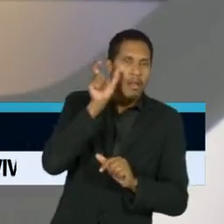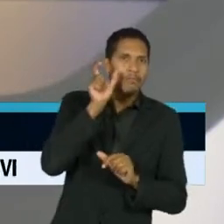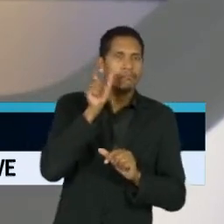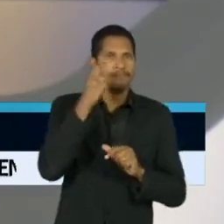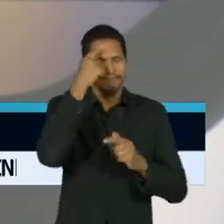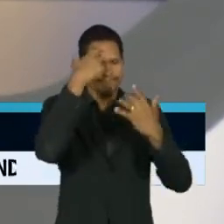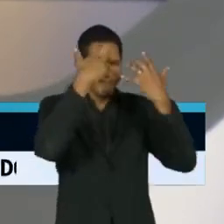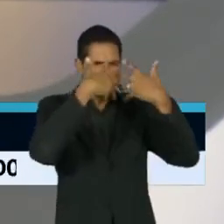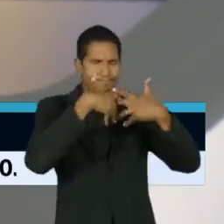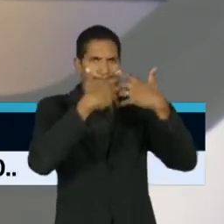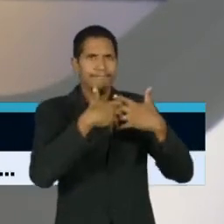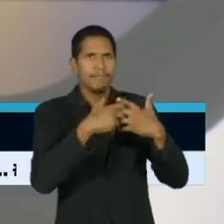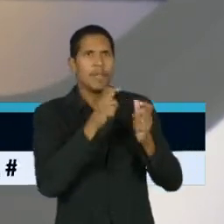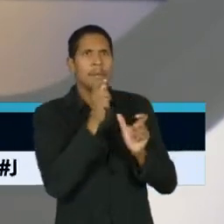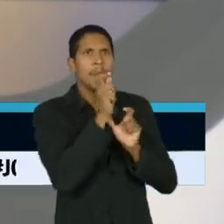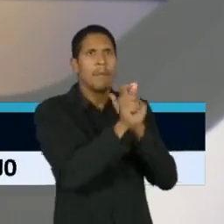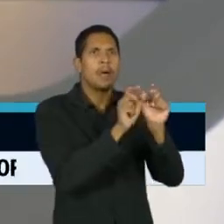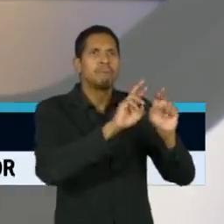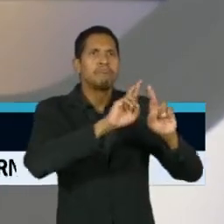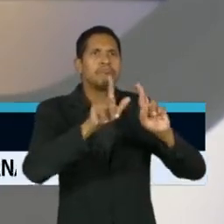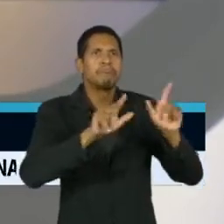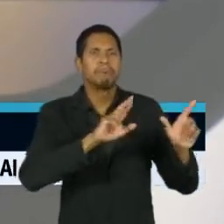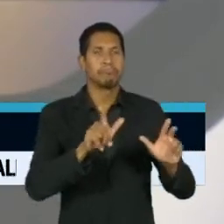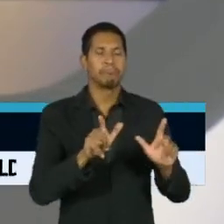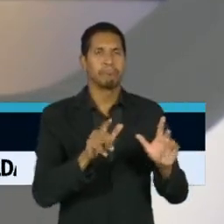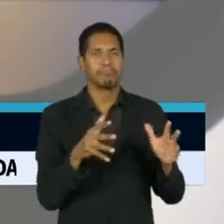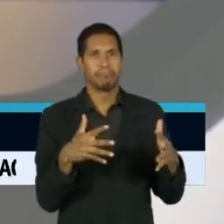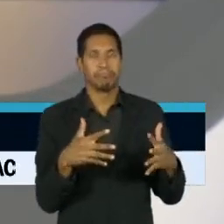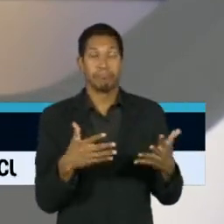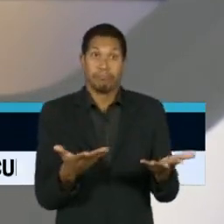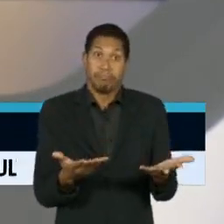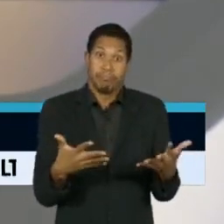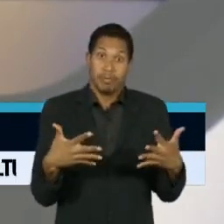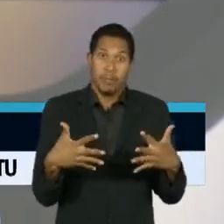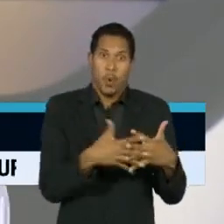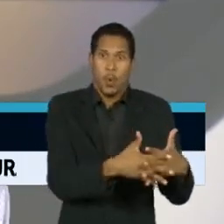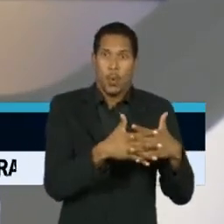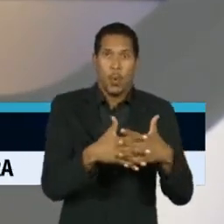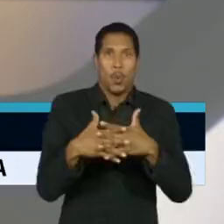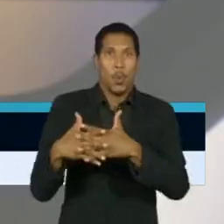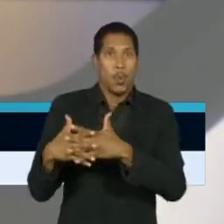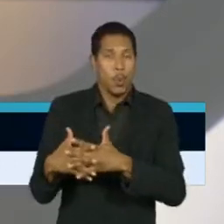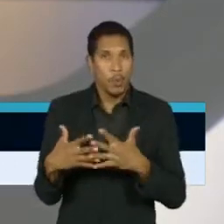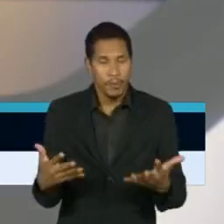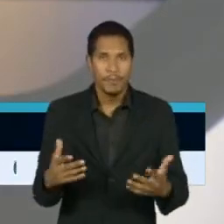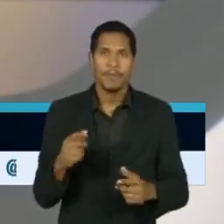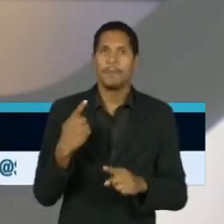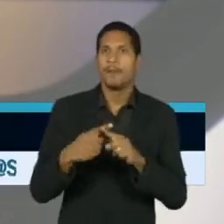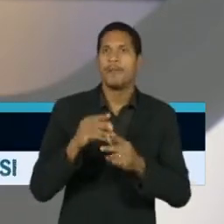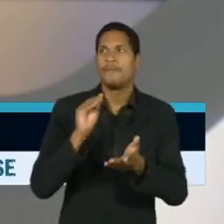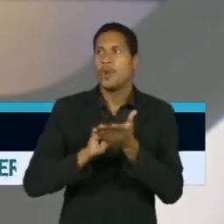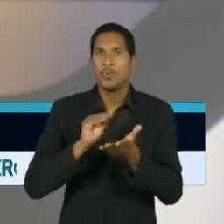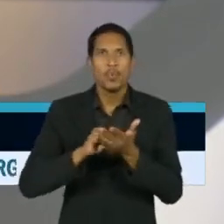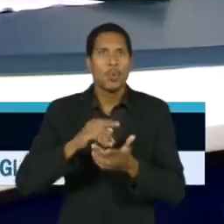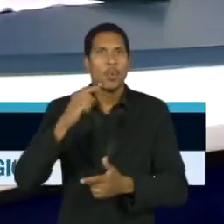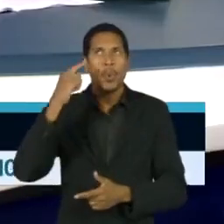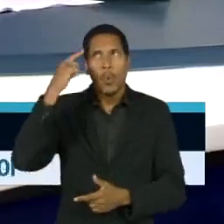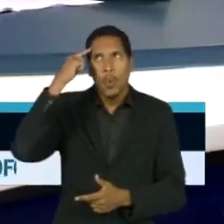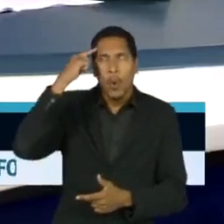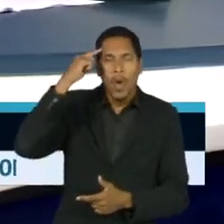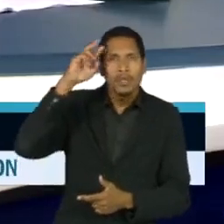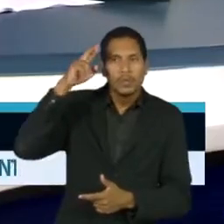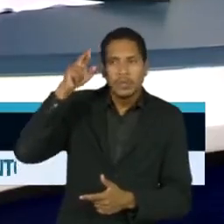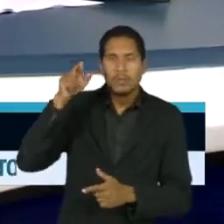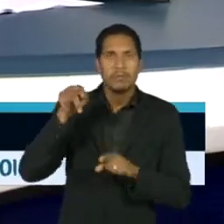ele não não me deu as palavras não internalizou esse raciocínio não elaborou uma coisa e foi então ele